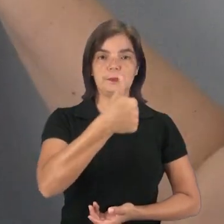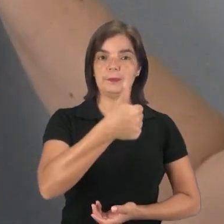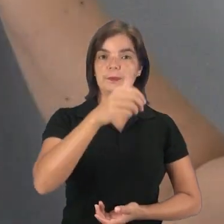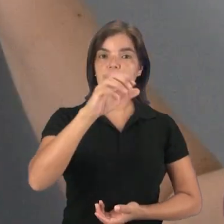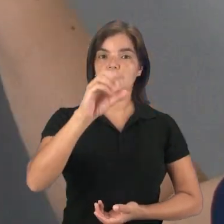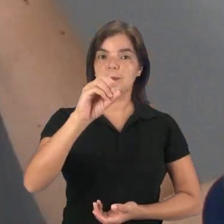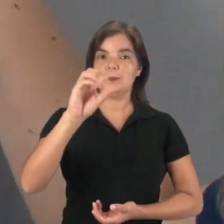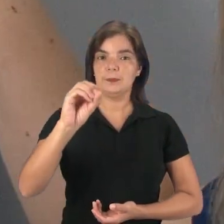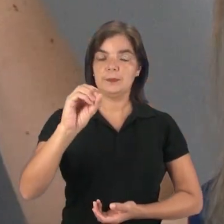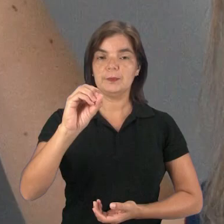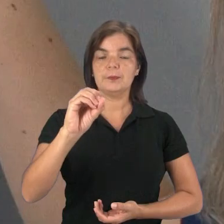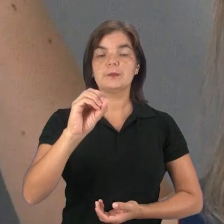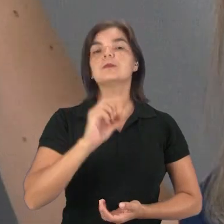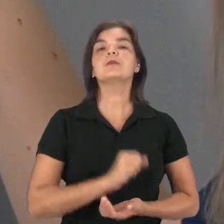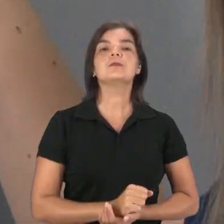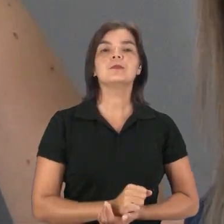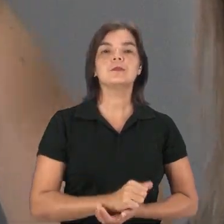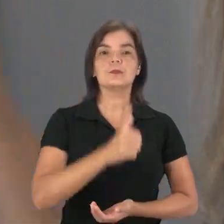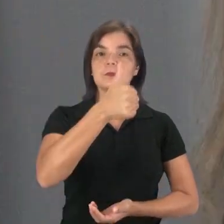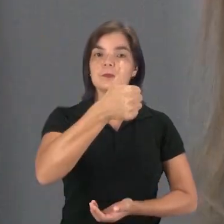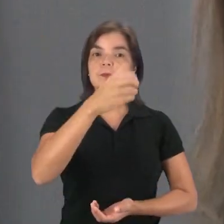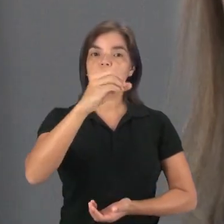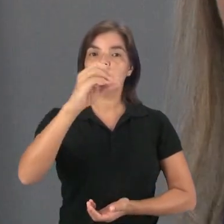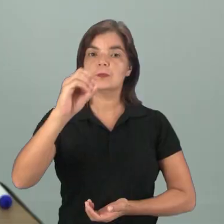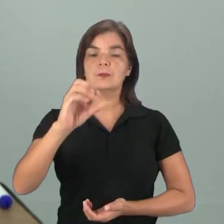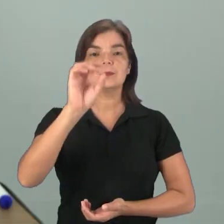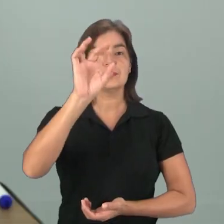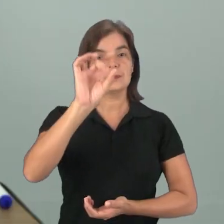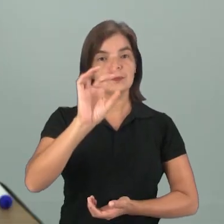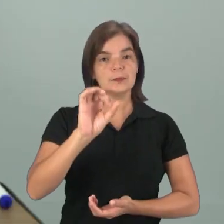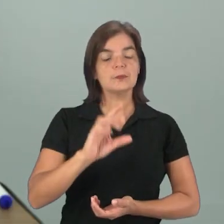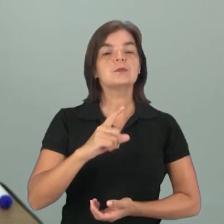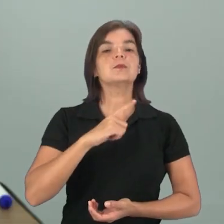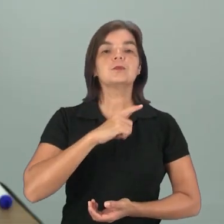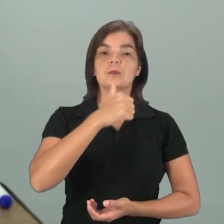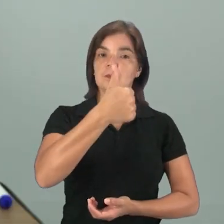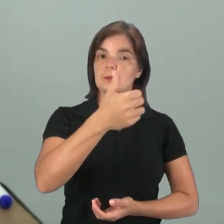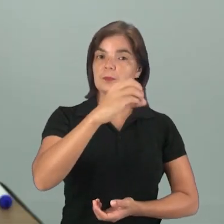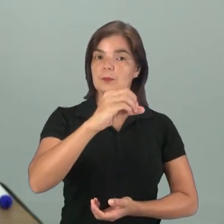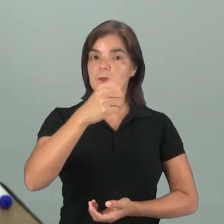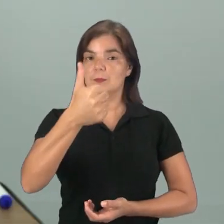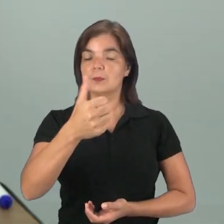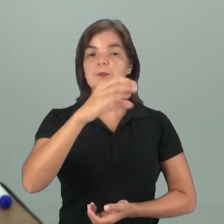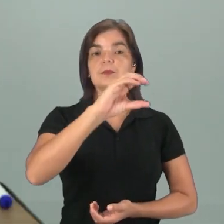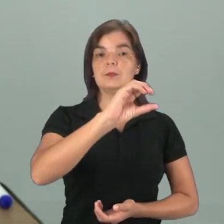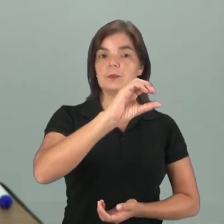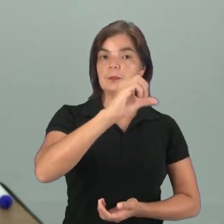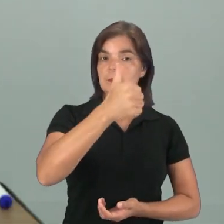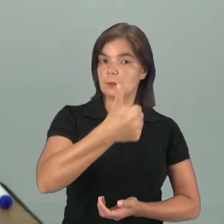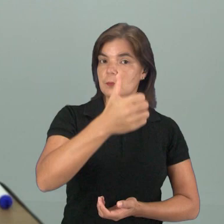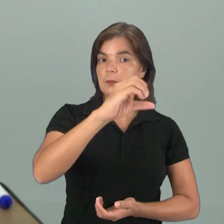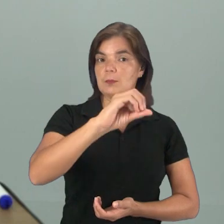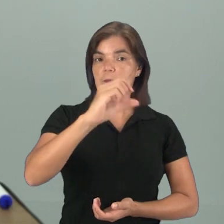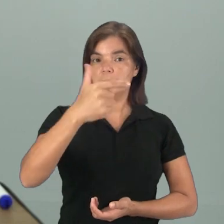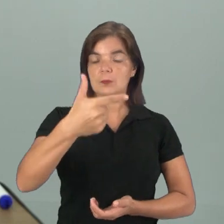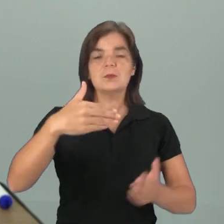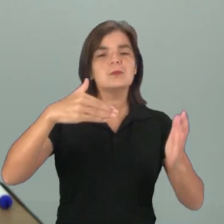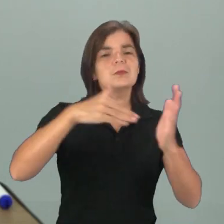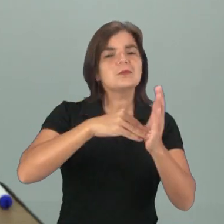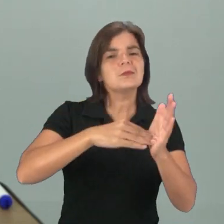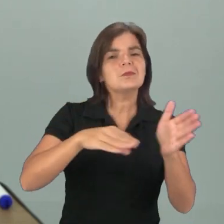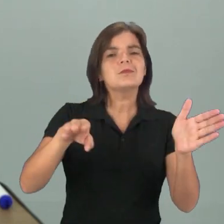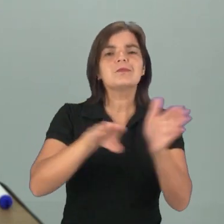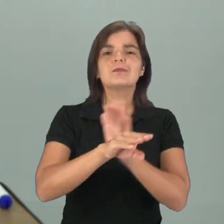o 100. Aqui está sendo contado de 100 em 100, mas nós sabemos que tem 101, 102, até chegar ao 200,